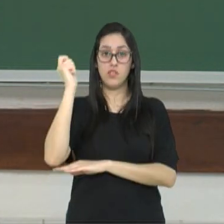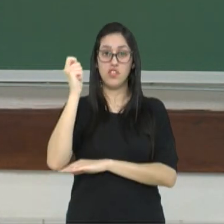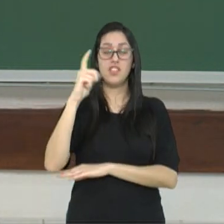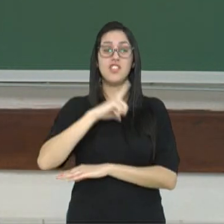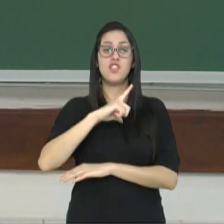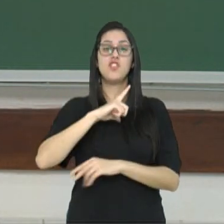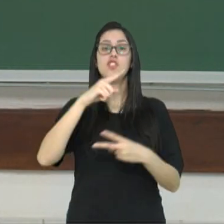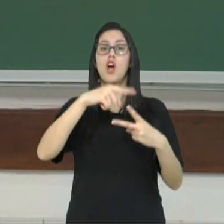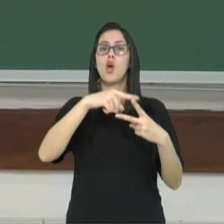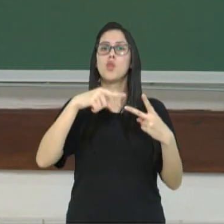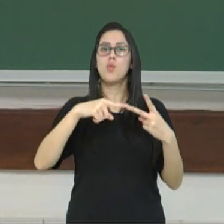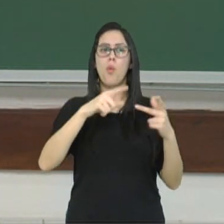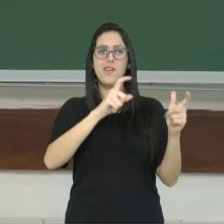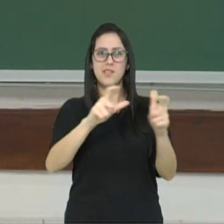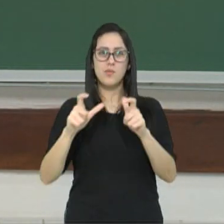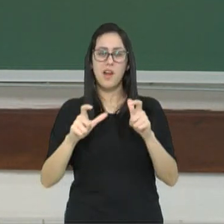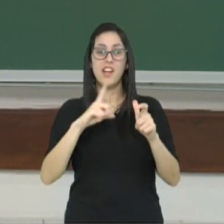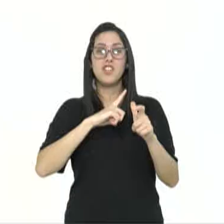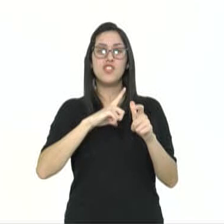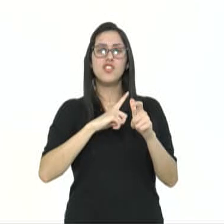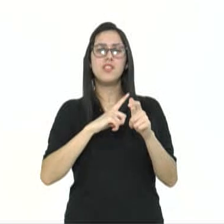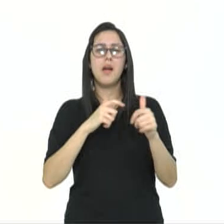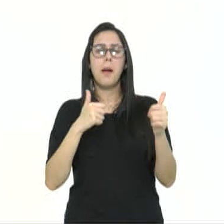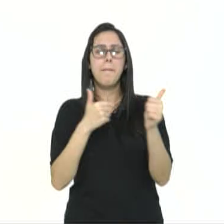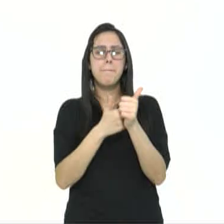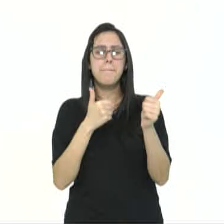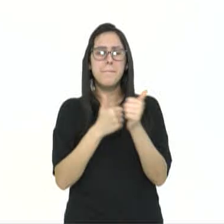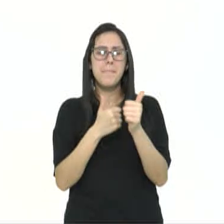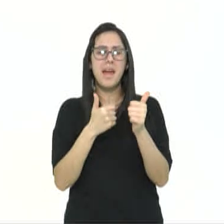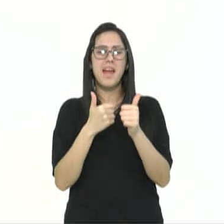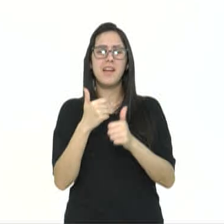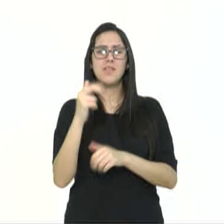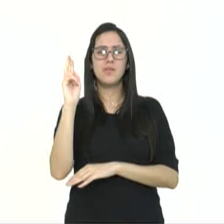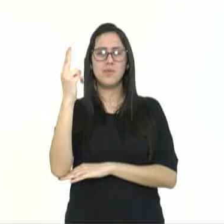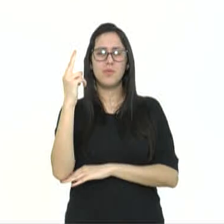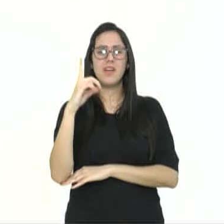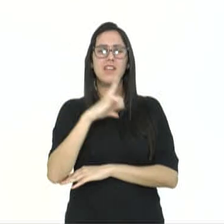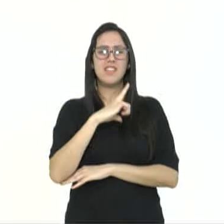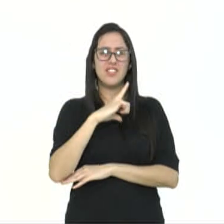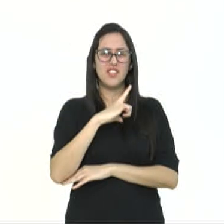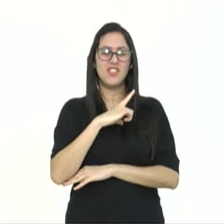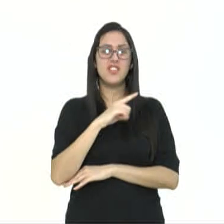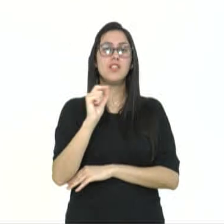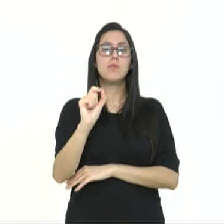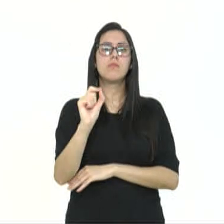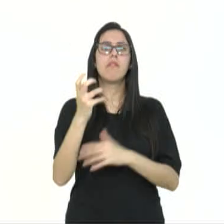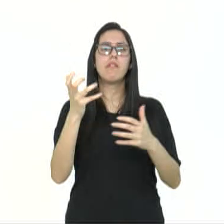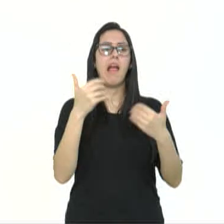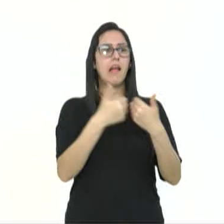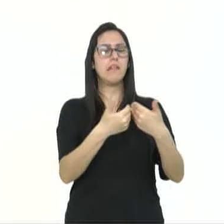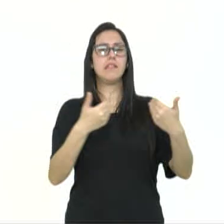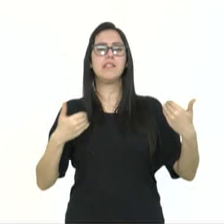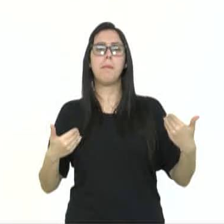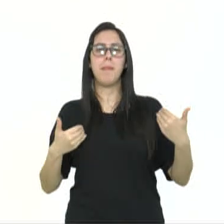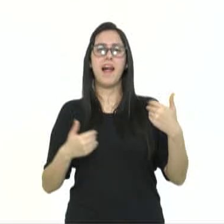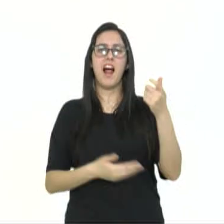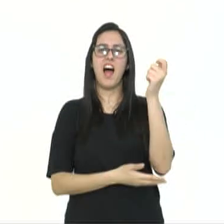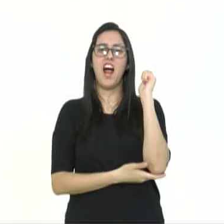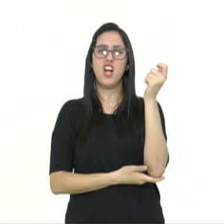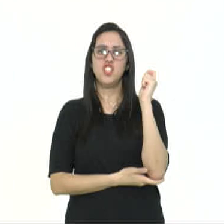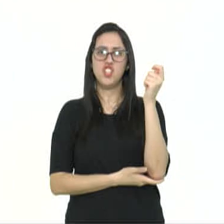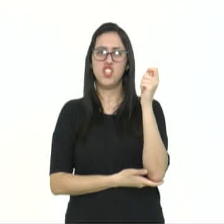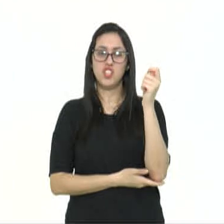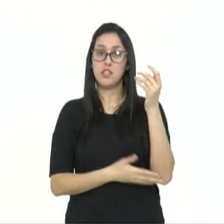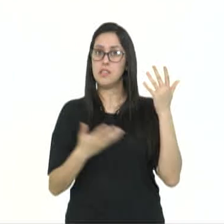que faziam fronteira com o Paraguai, que é Entre Rios e Correntes, estavam querendo se separar da Argentina.